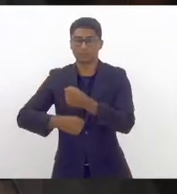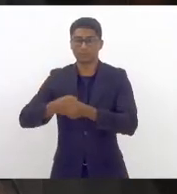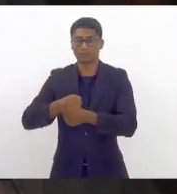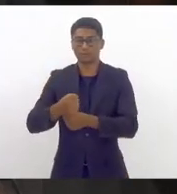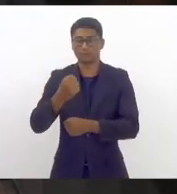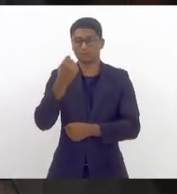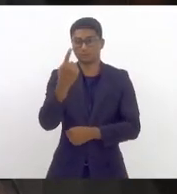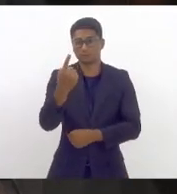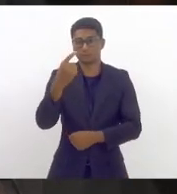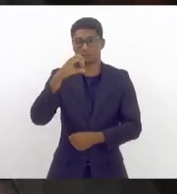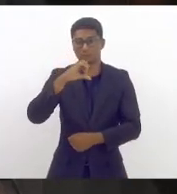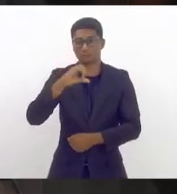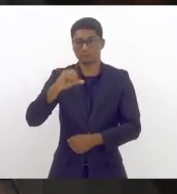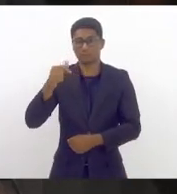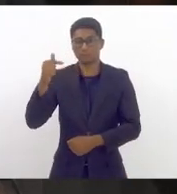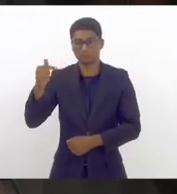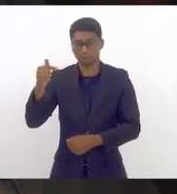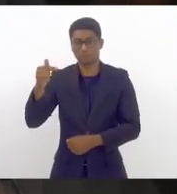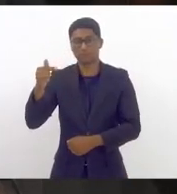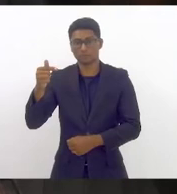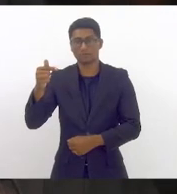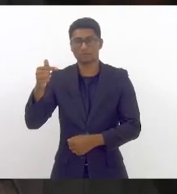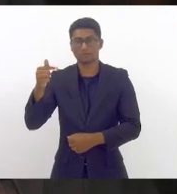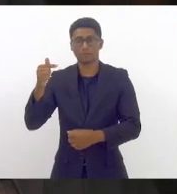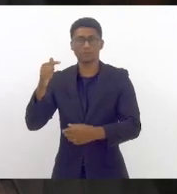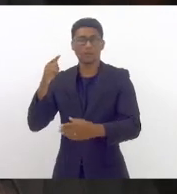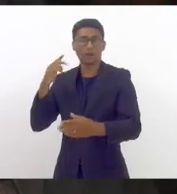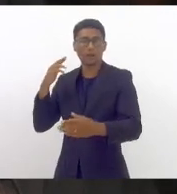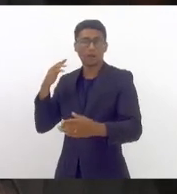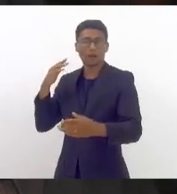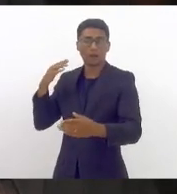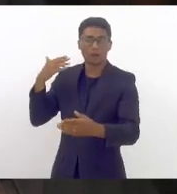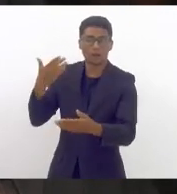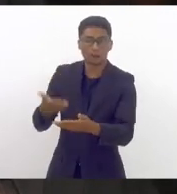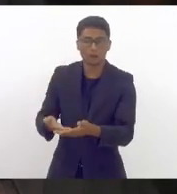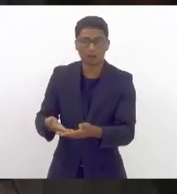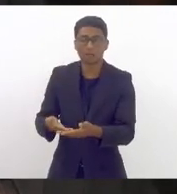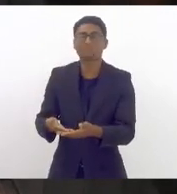97/98 não estamos falando de um governo extorquindo